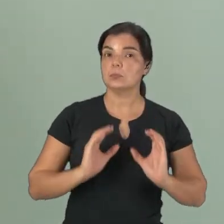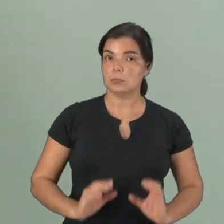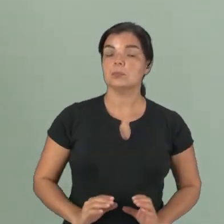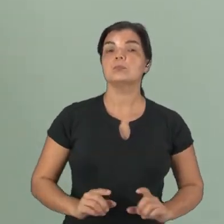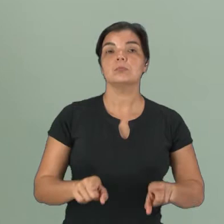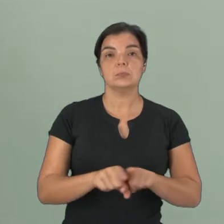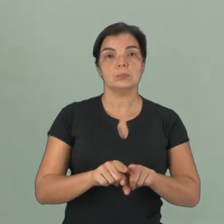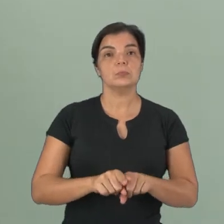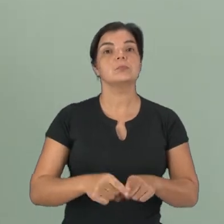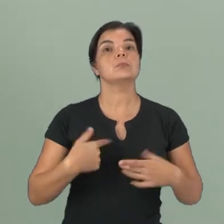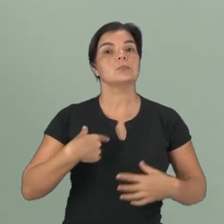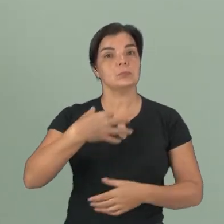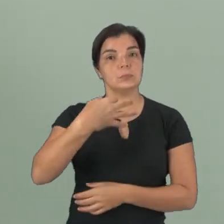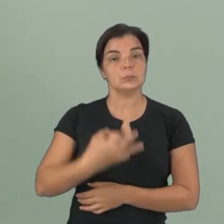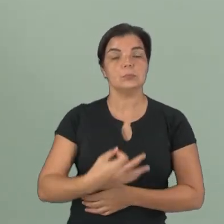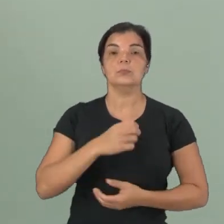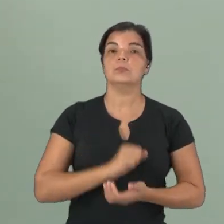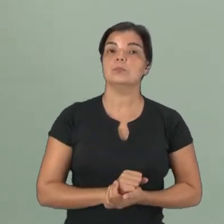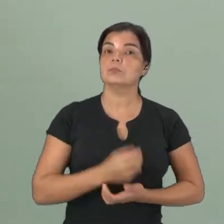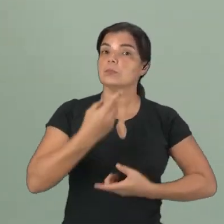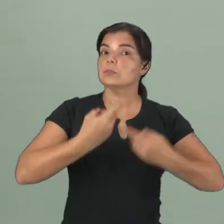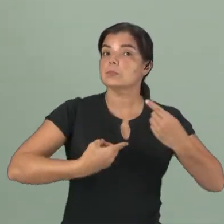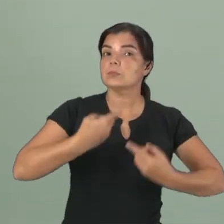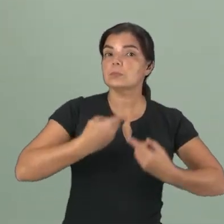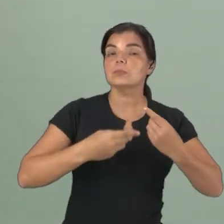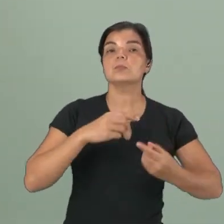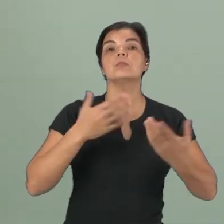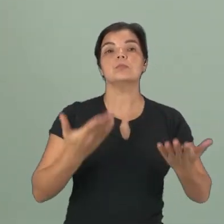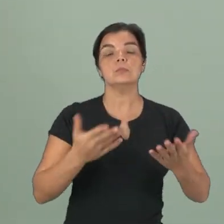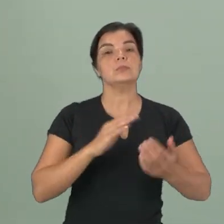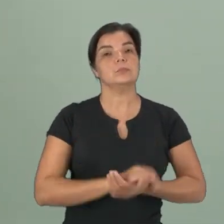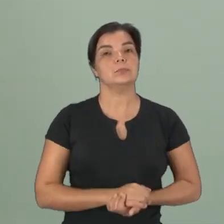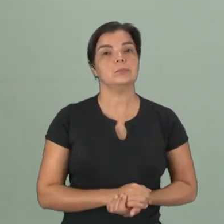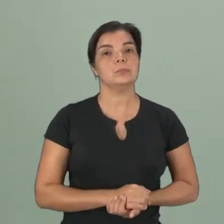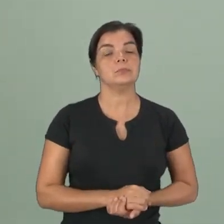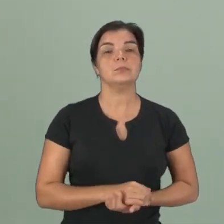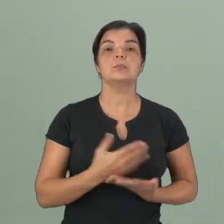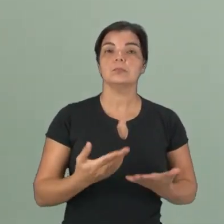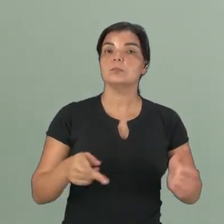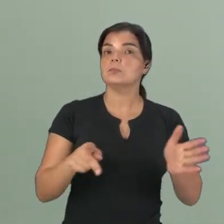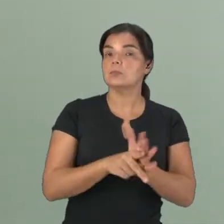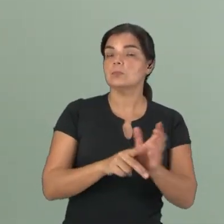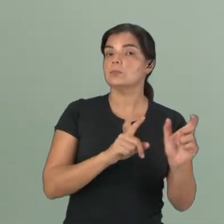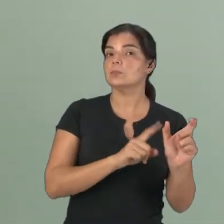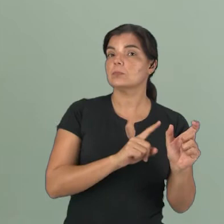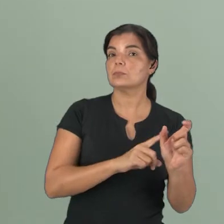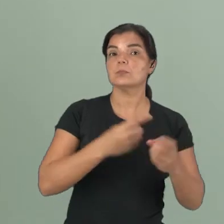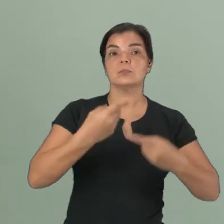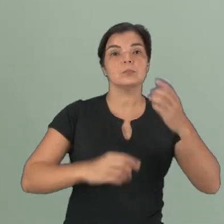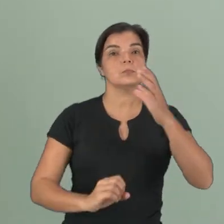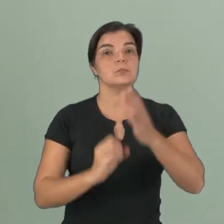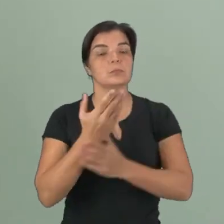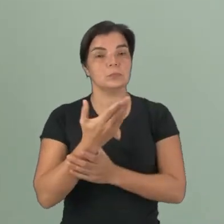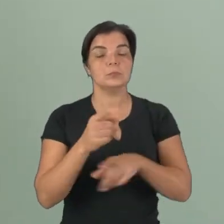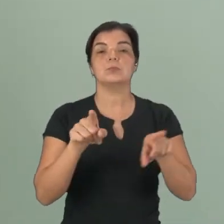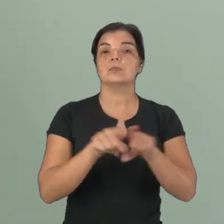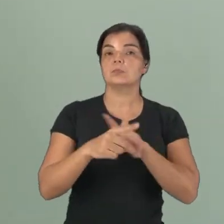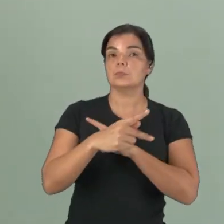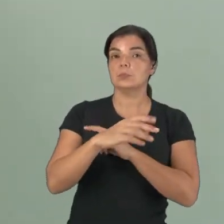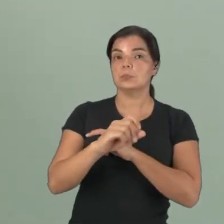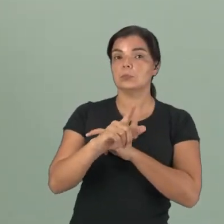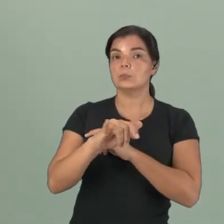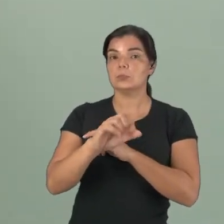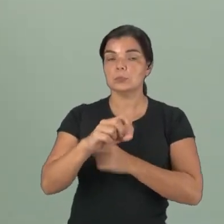sendo exercida. Então, a política, ela é isso, certo? A própria palavra que surgiu através da